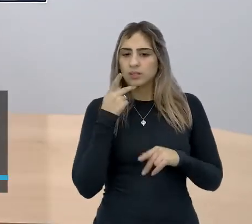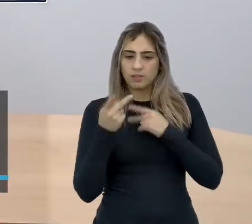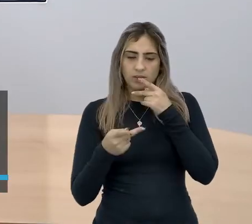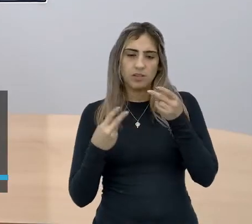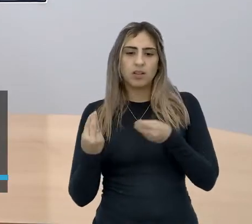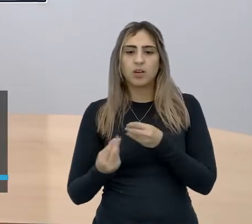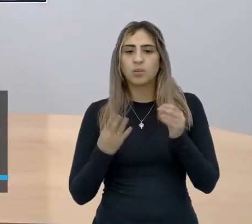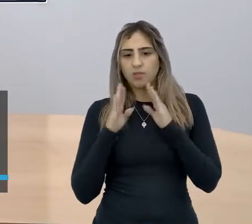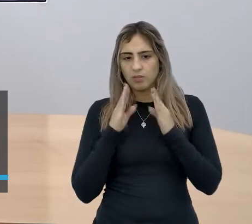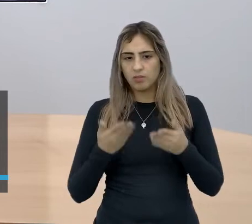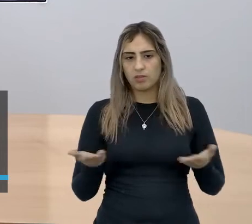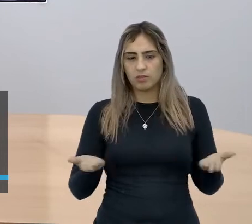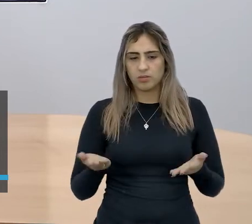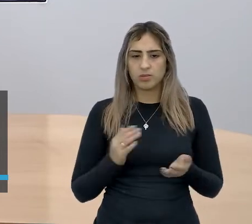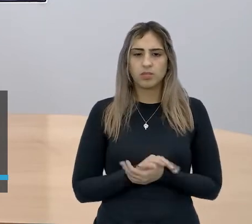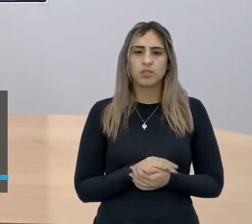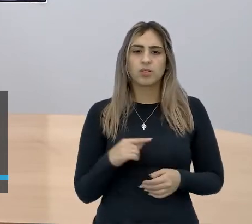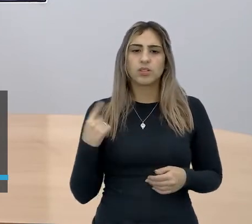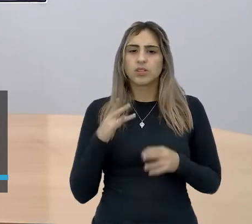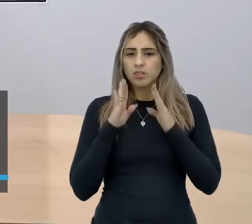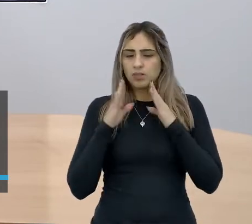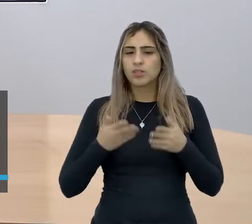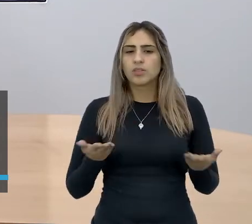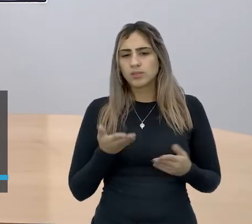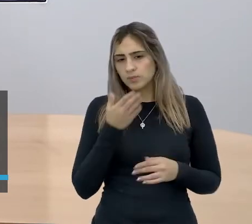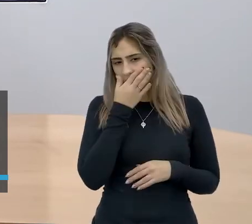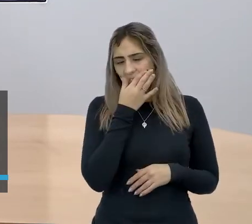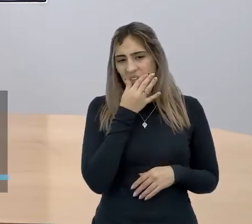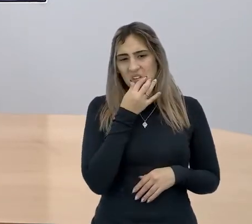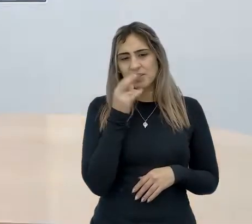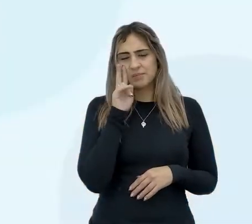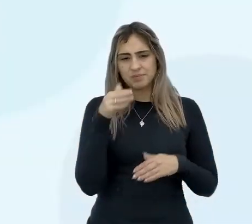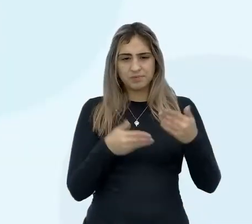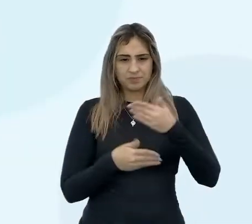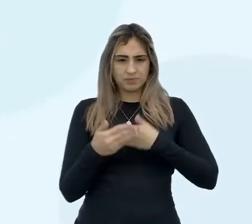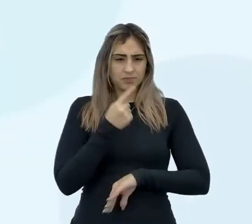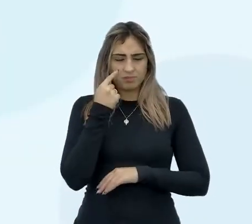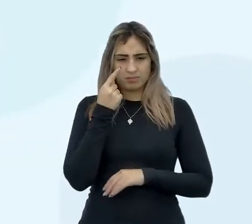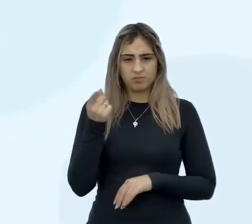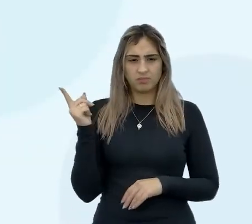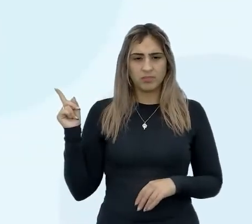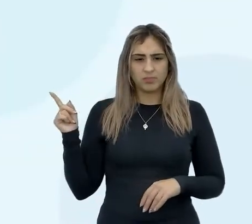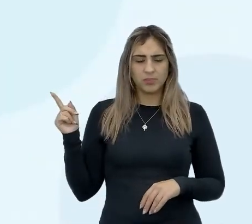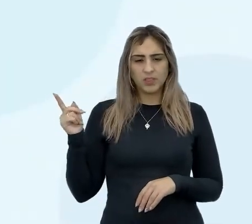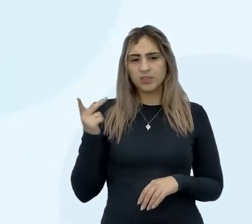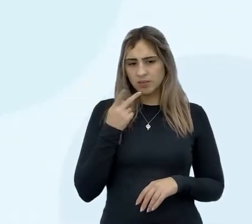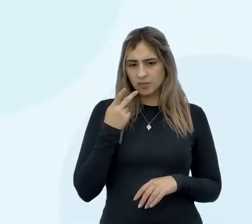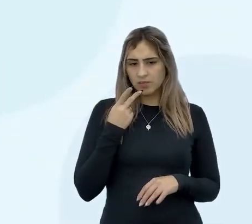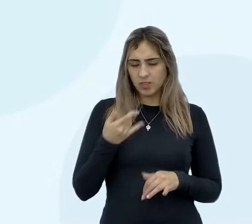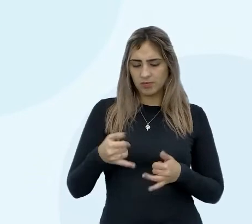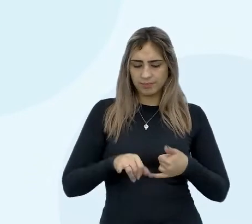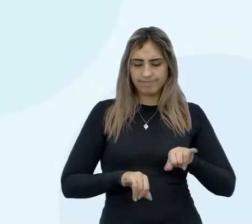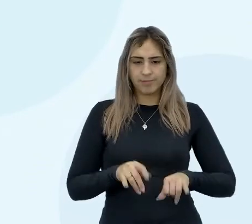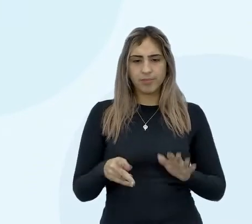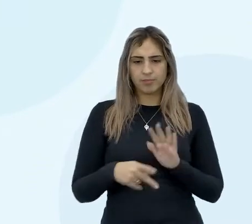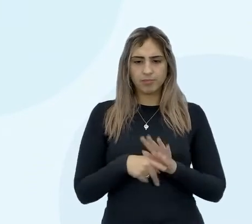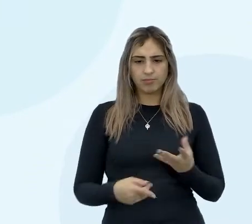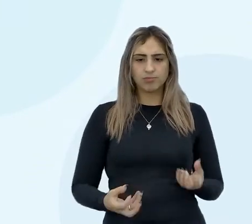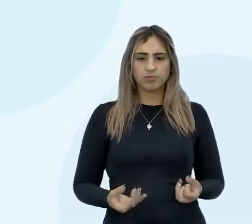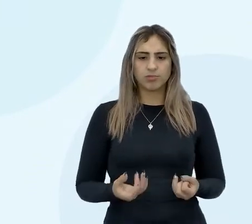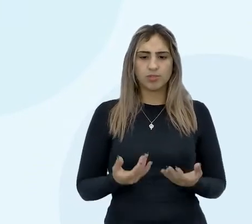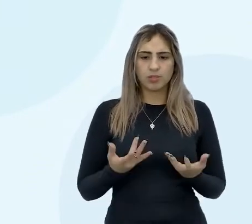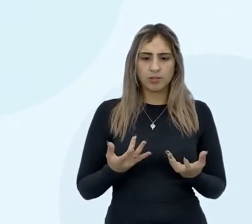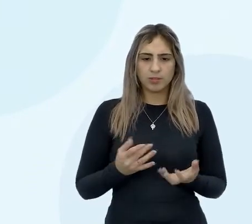falar como foco hoje. Qual é o nosso foco hoje? Então, olhem aí na telinha, vamos falar sobre solução do solo,